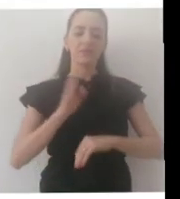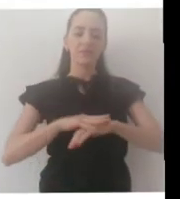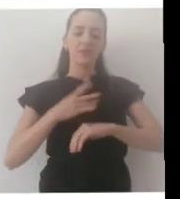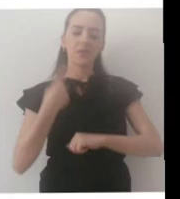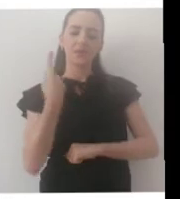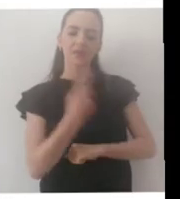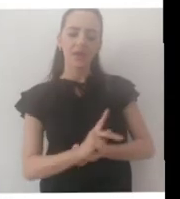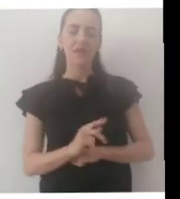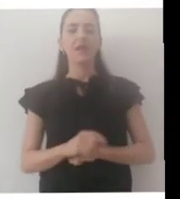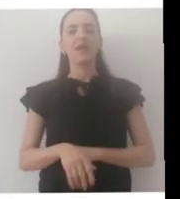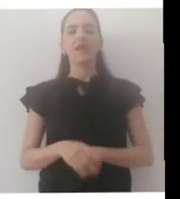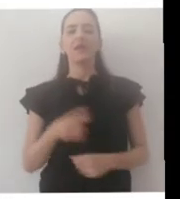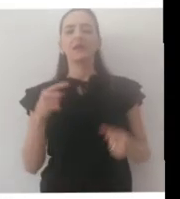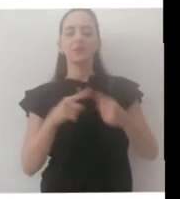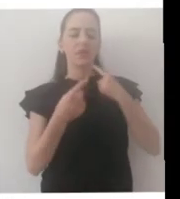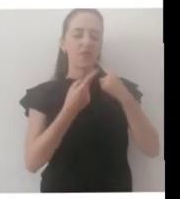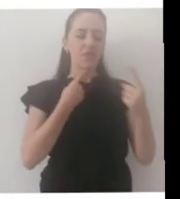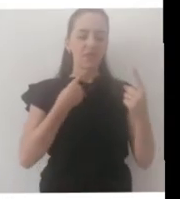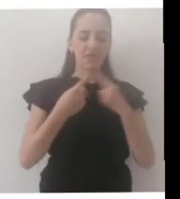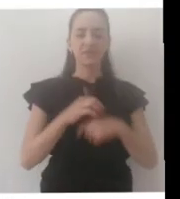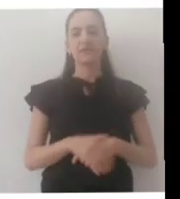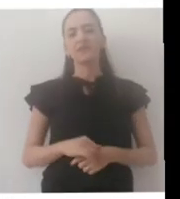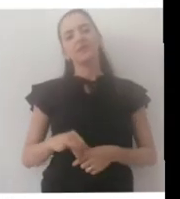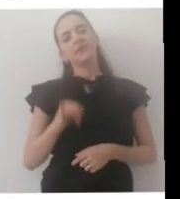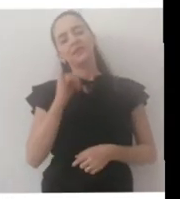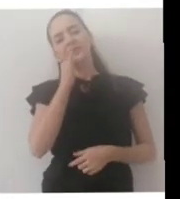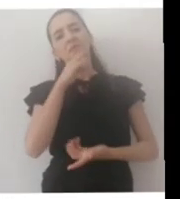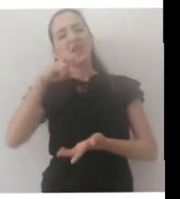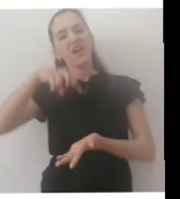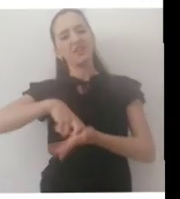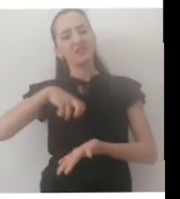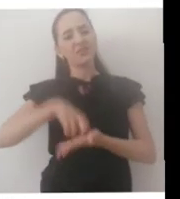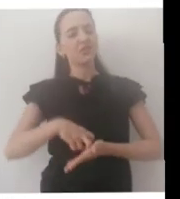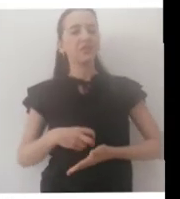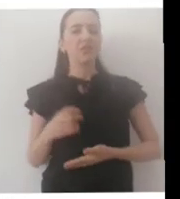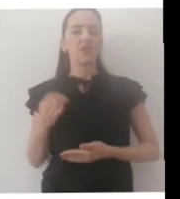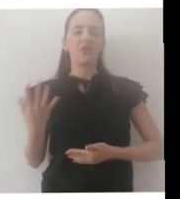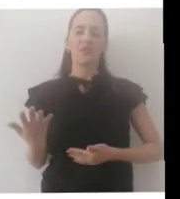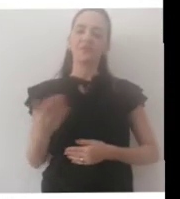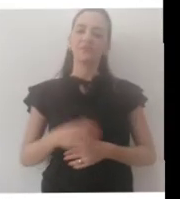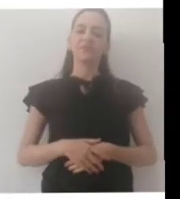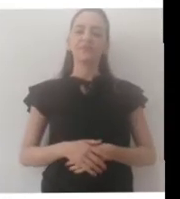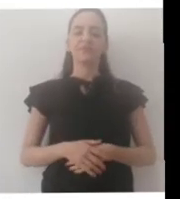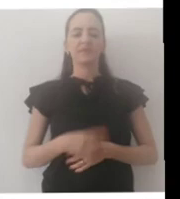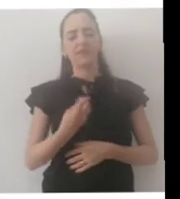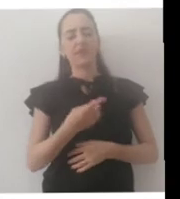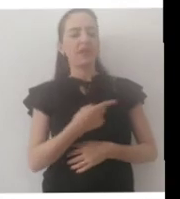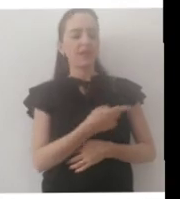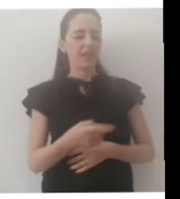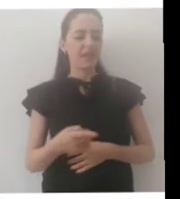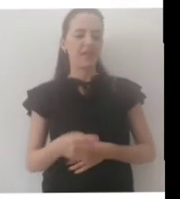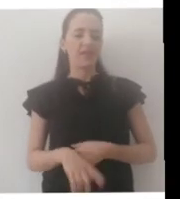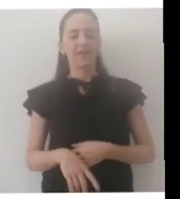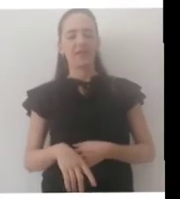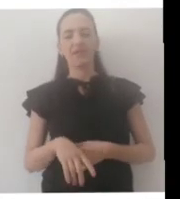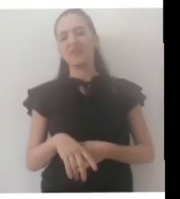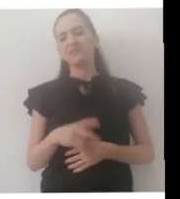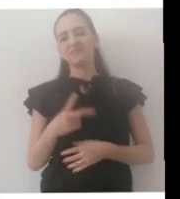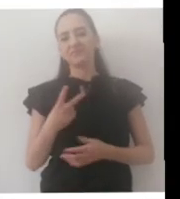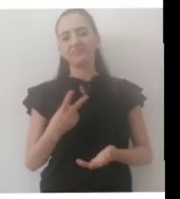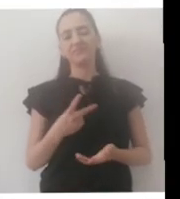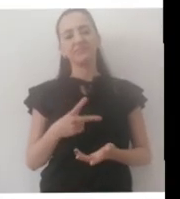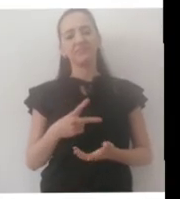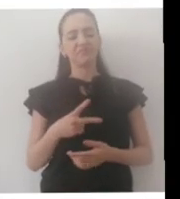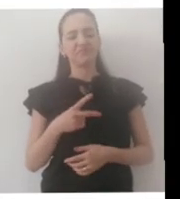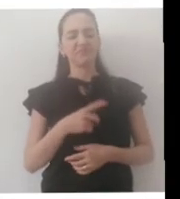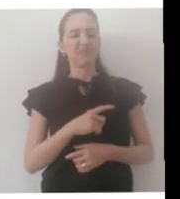vista com esses pequenos. Ou seja, em vez de castigar ou, por exemplo, dar o celular meramente para a